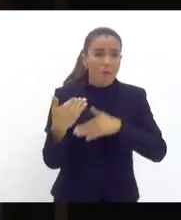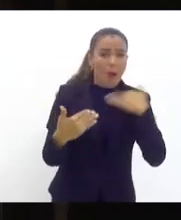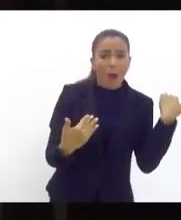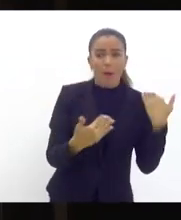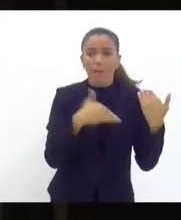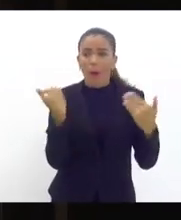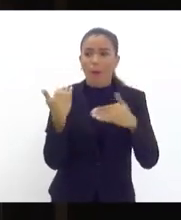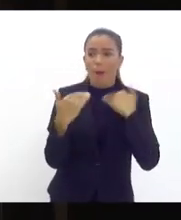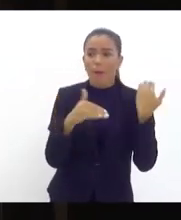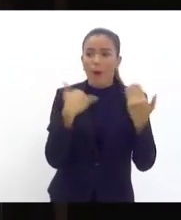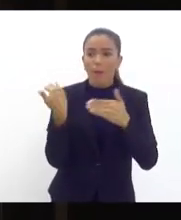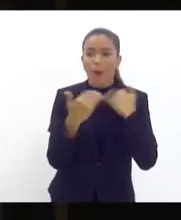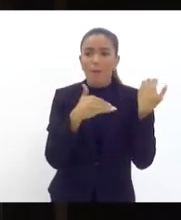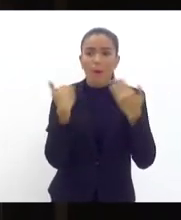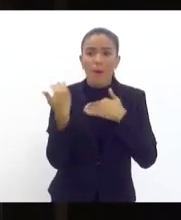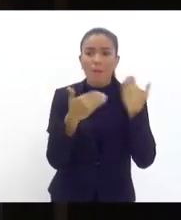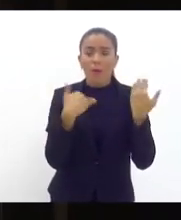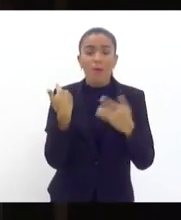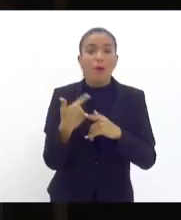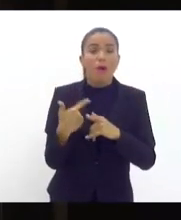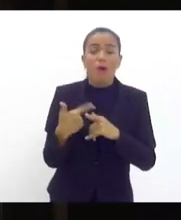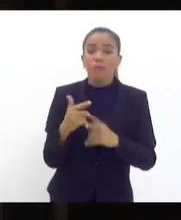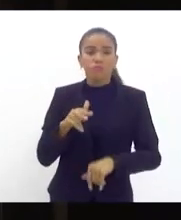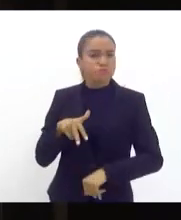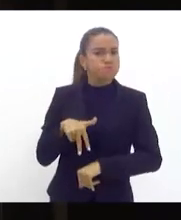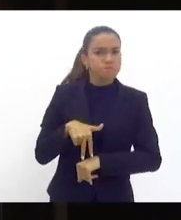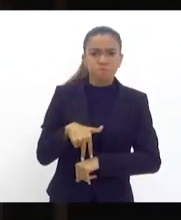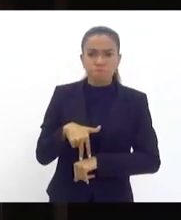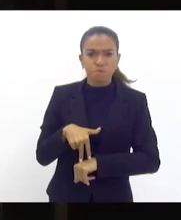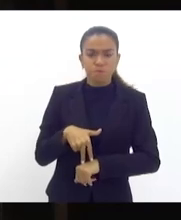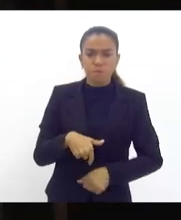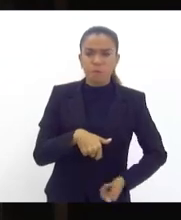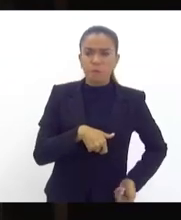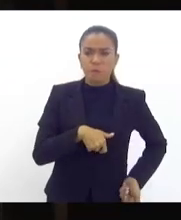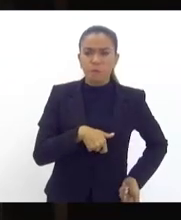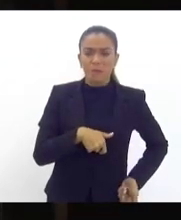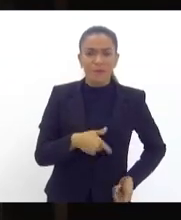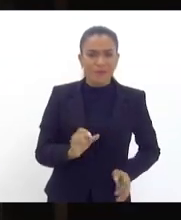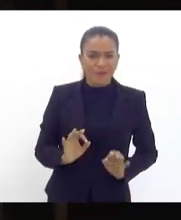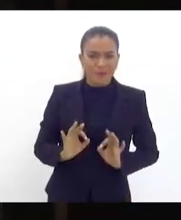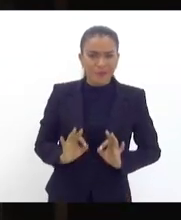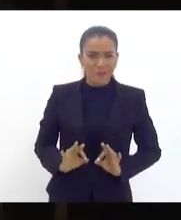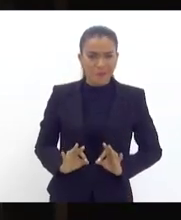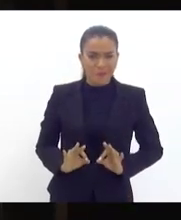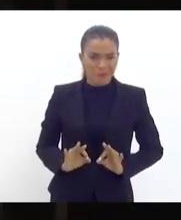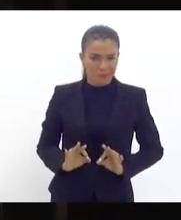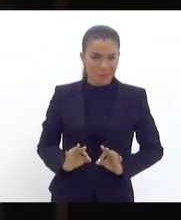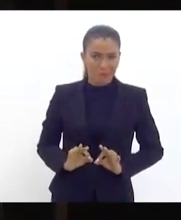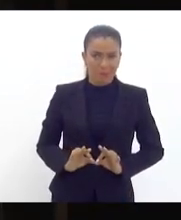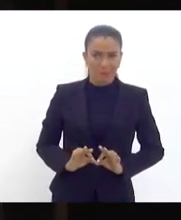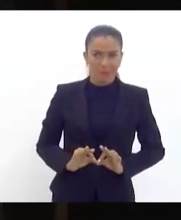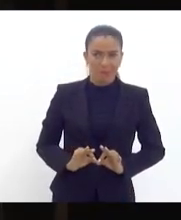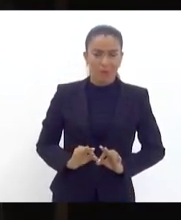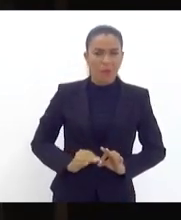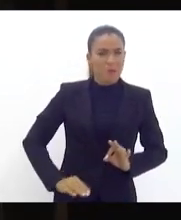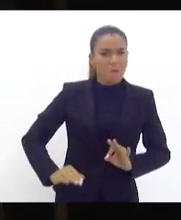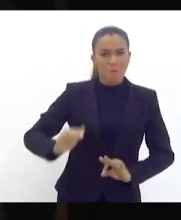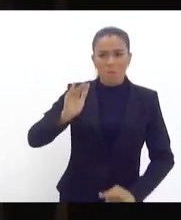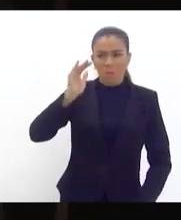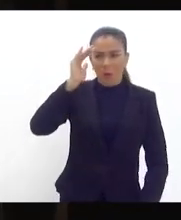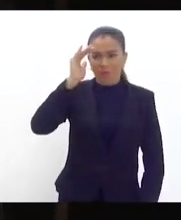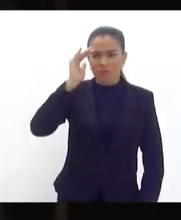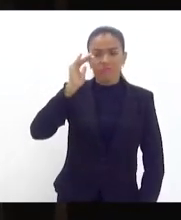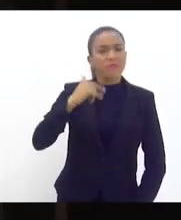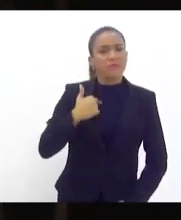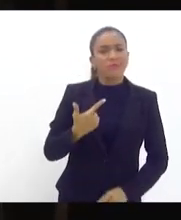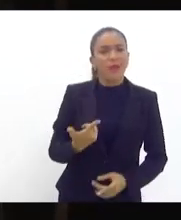de certa forma não se pois não se não se colocou em prontidão e prontidão de